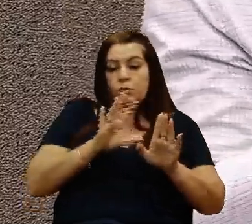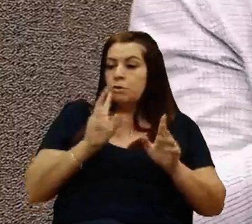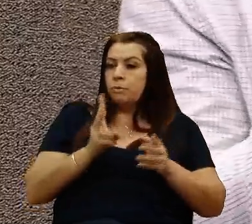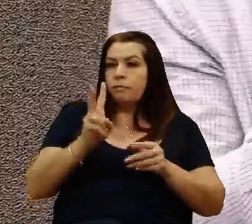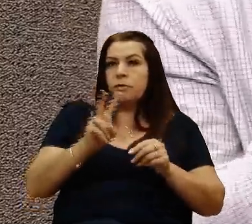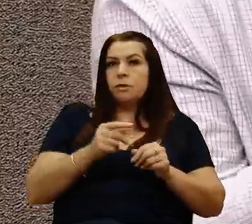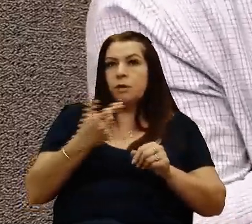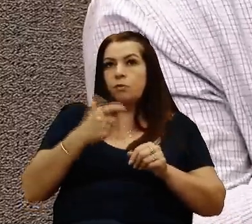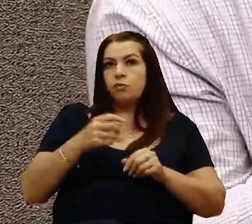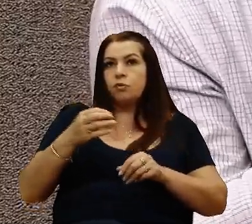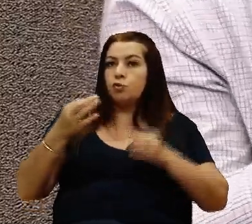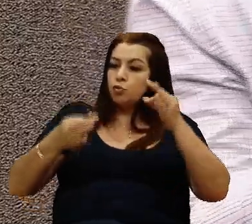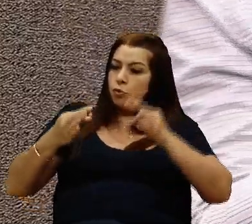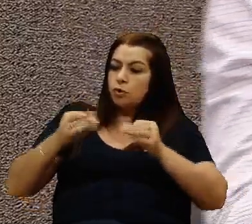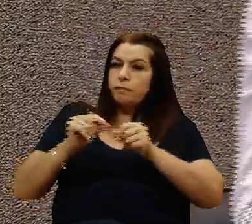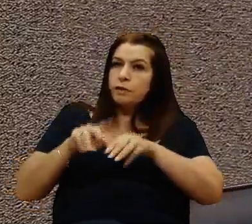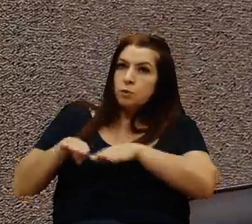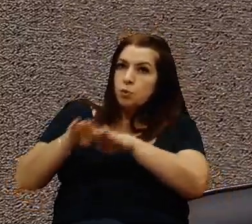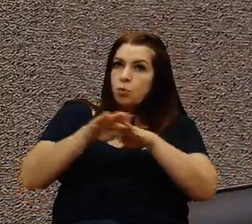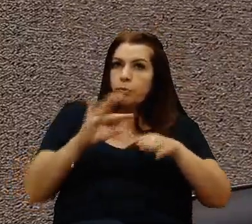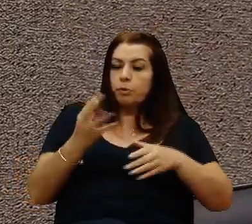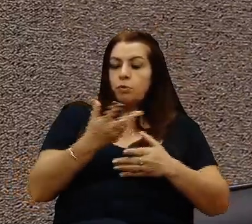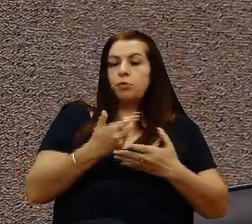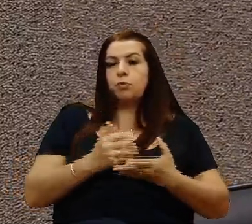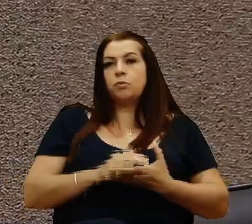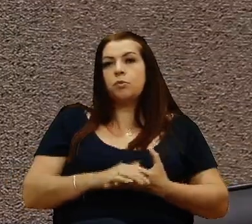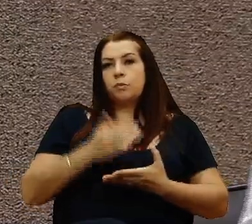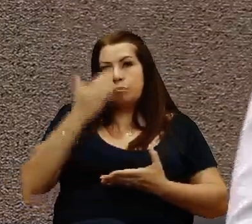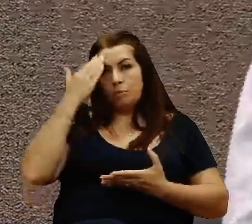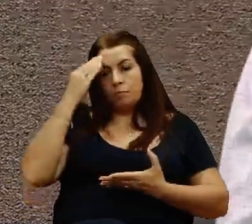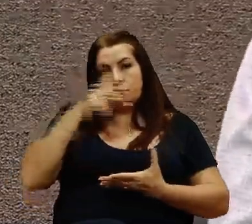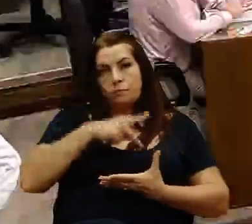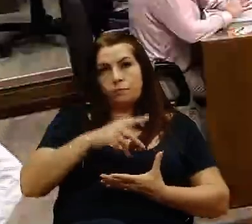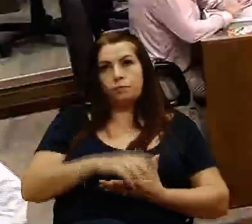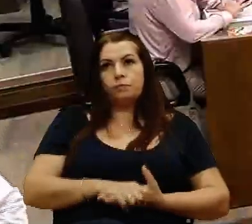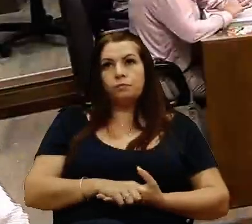justiça ela tem que ser igual para todos. Obrigado, presidente. Obrigado, vereador.